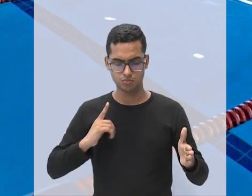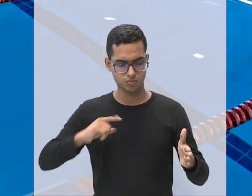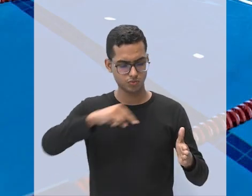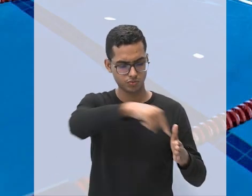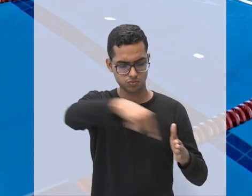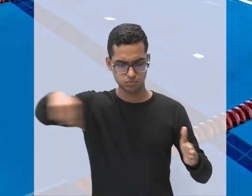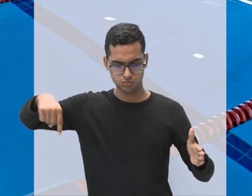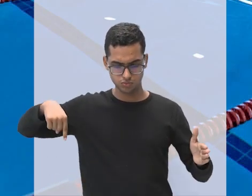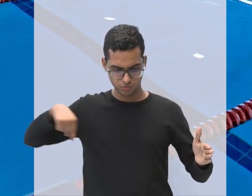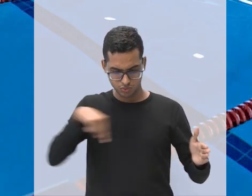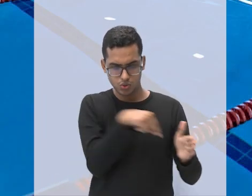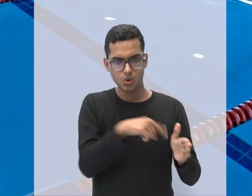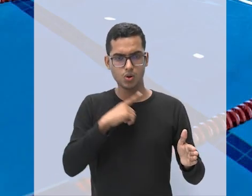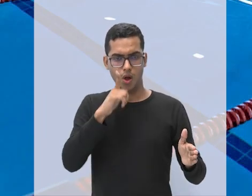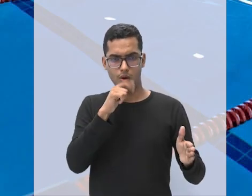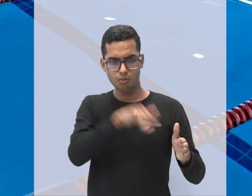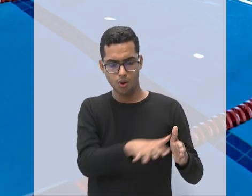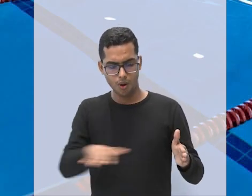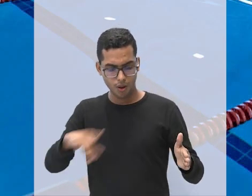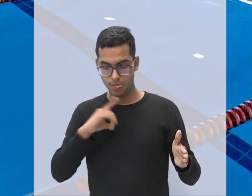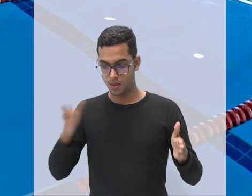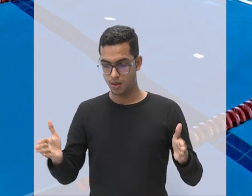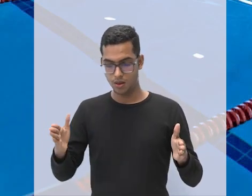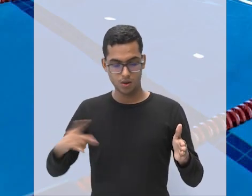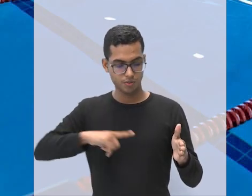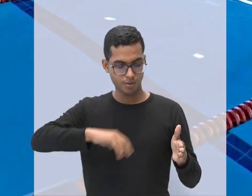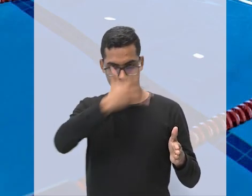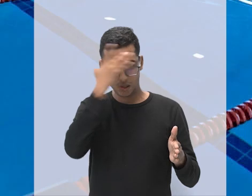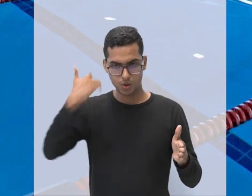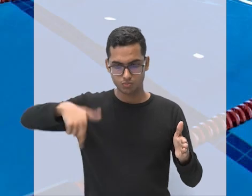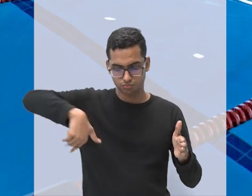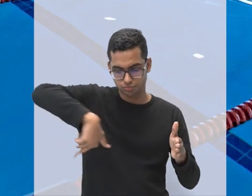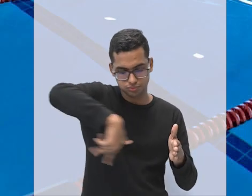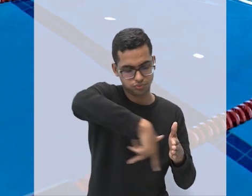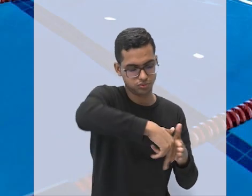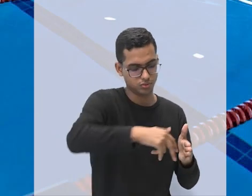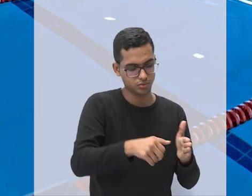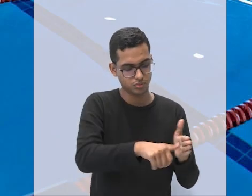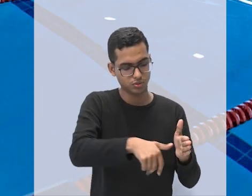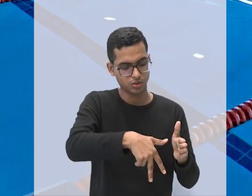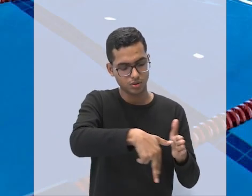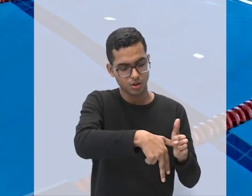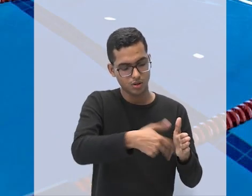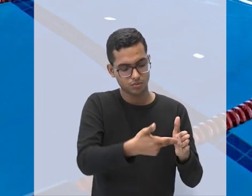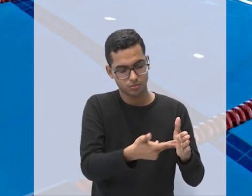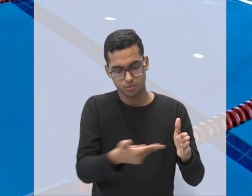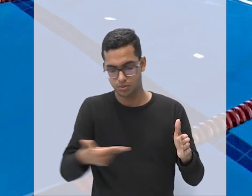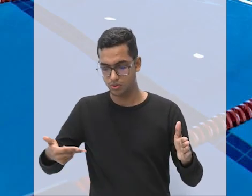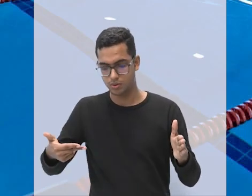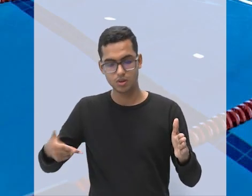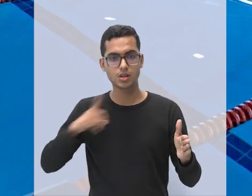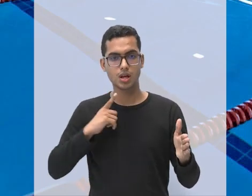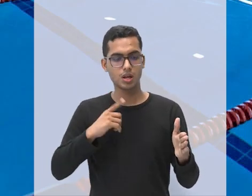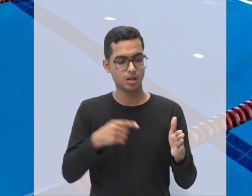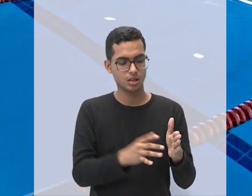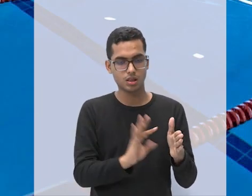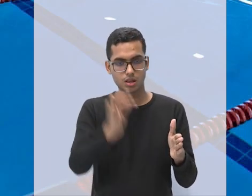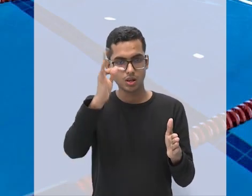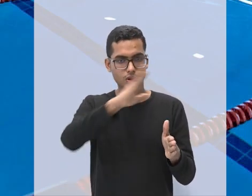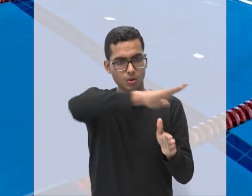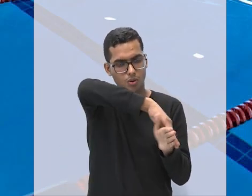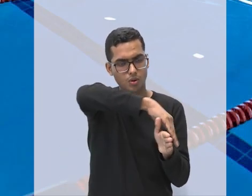temos aí as superfícies de contato, né, as placas que acusam quando um nadador